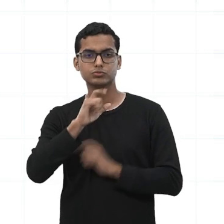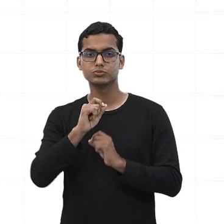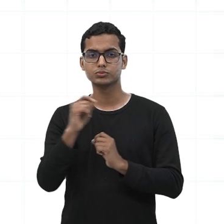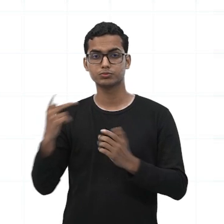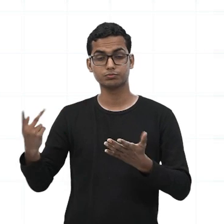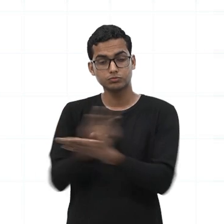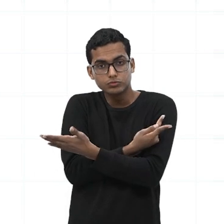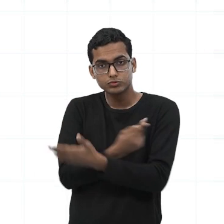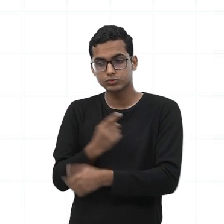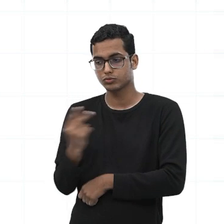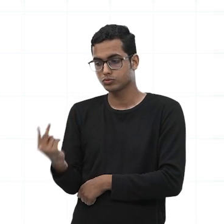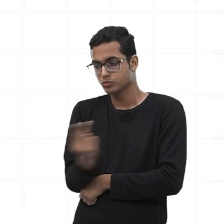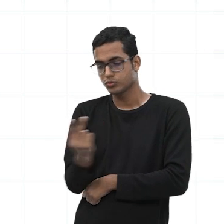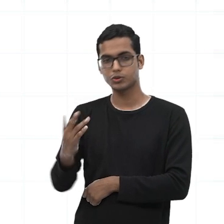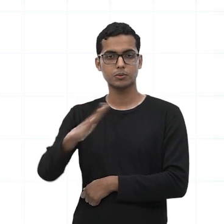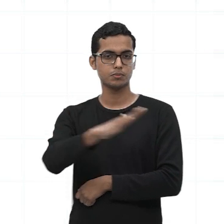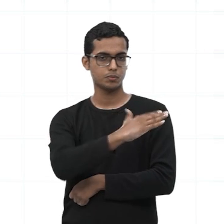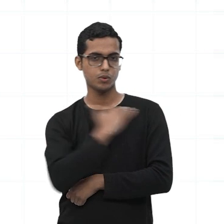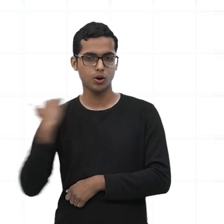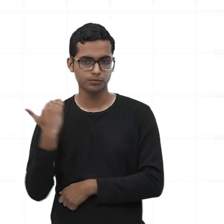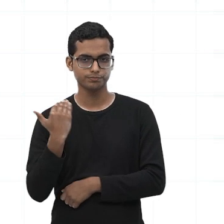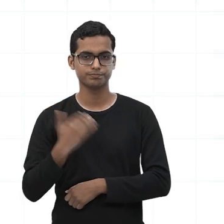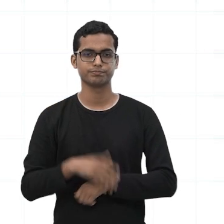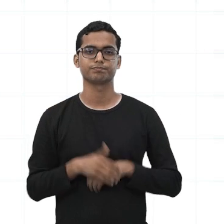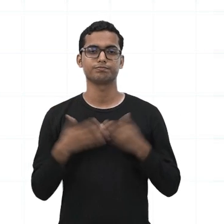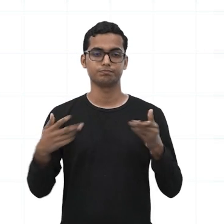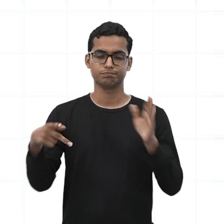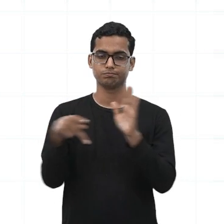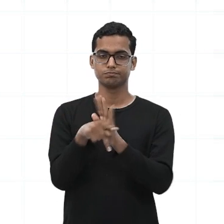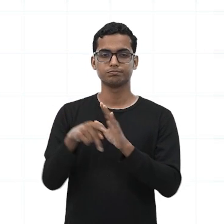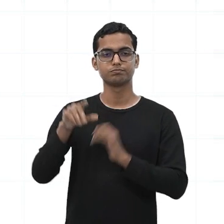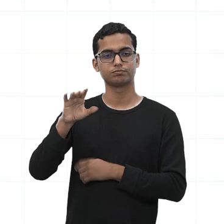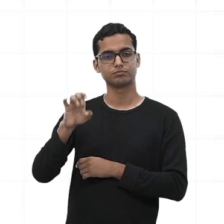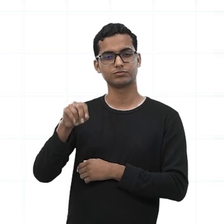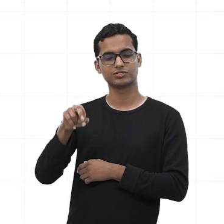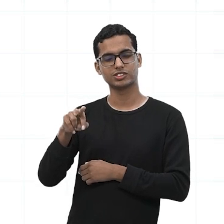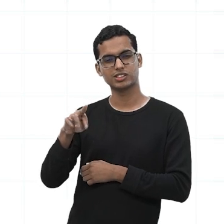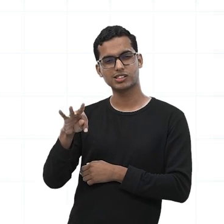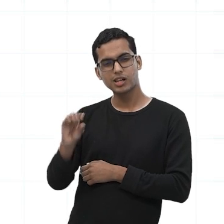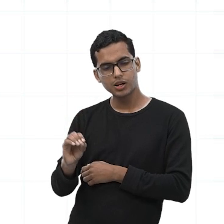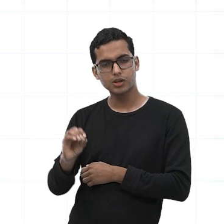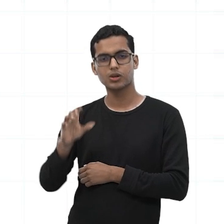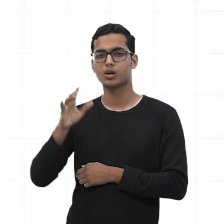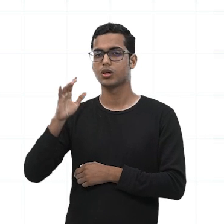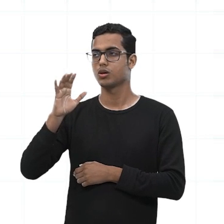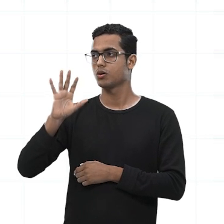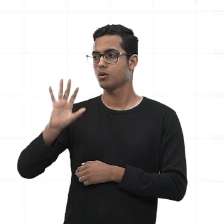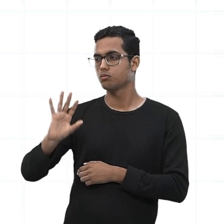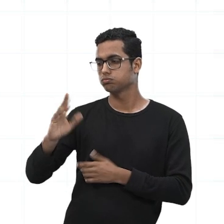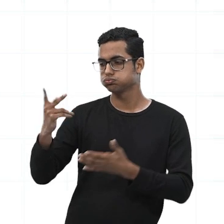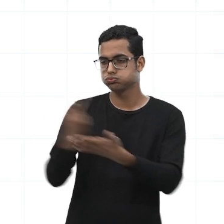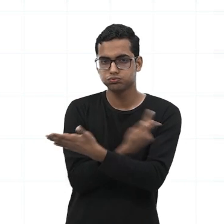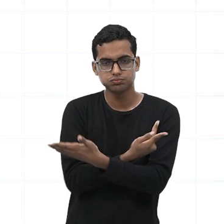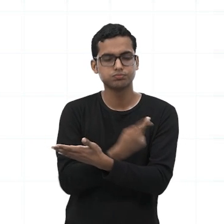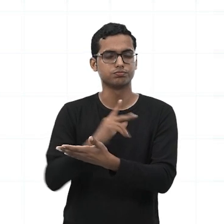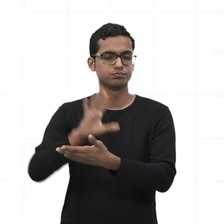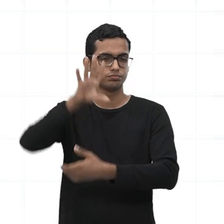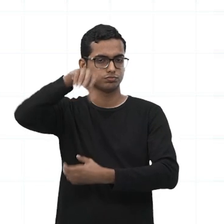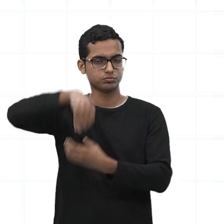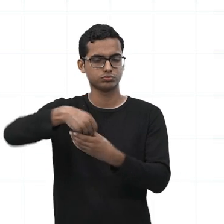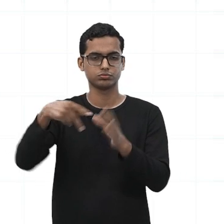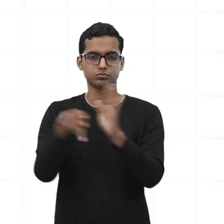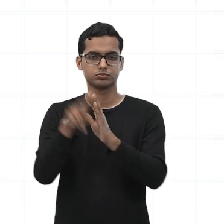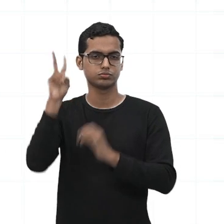uma tragédia. Então, o enredo é todo o acontecimento, são os conflitos que são realizados durante a